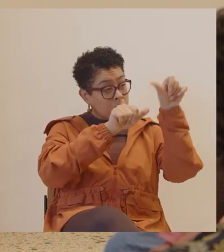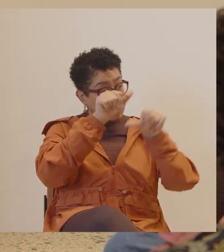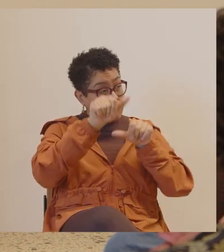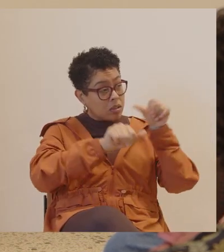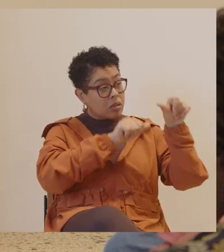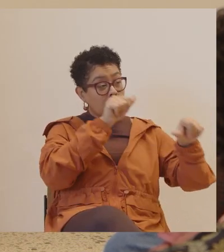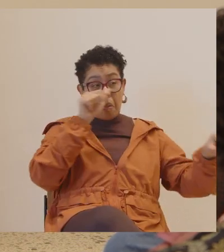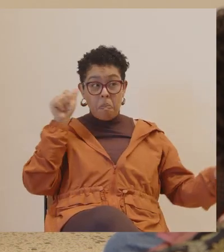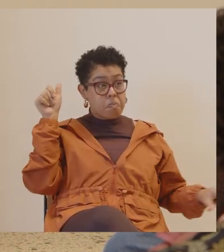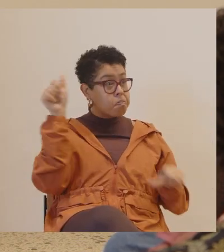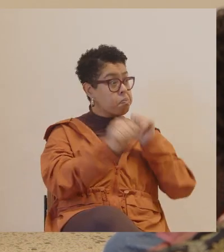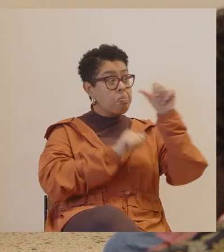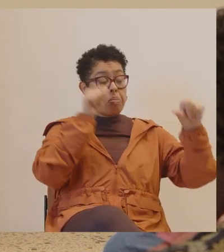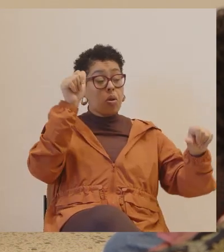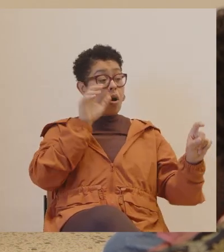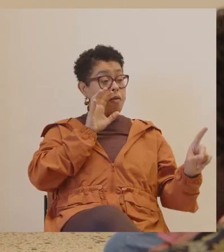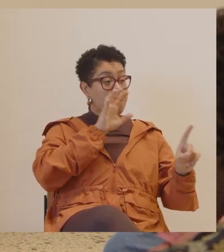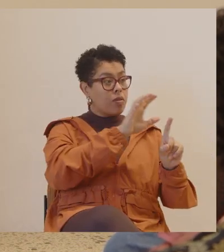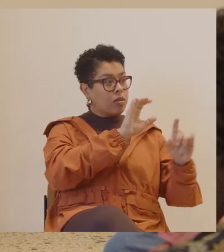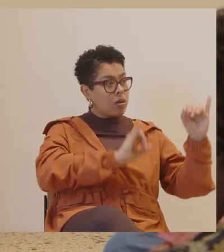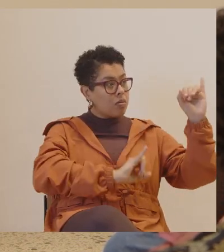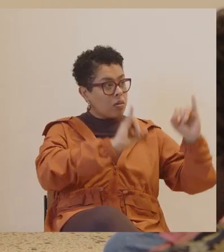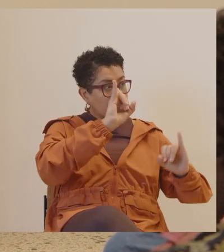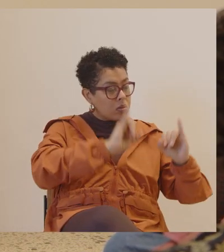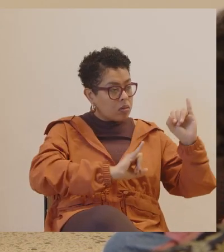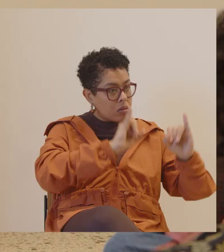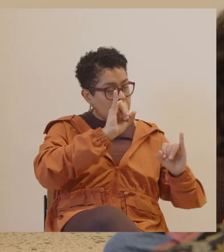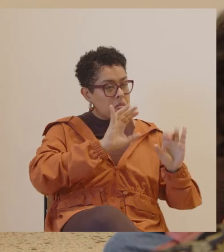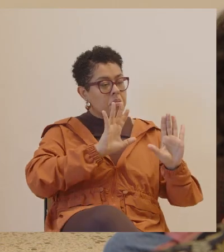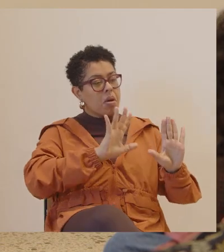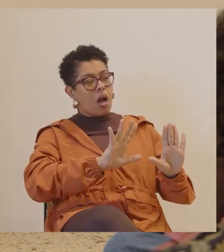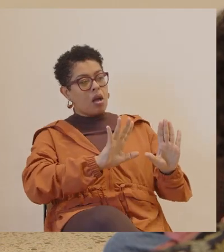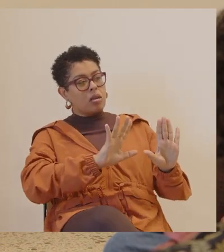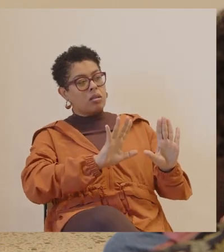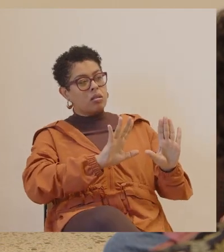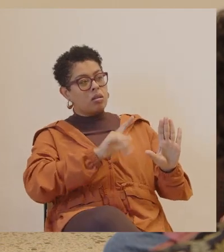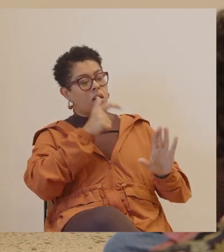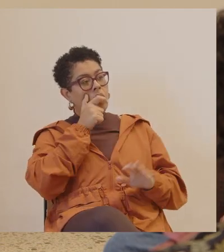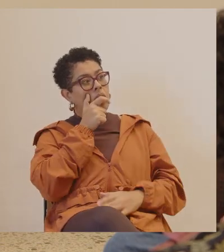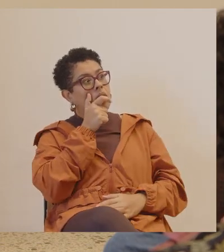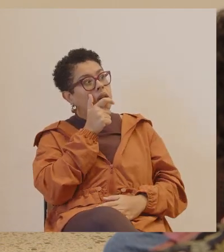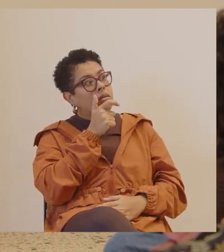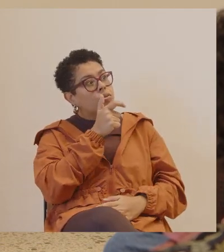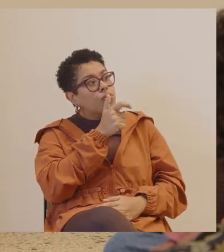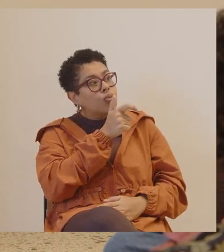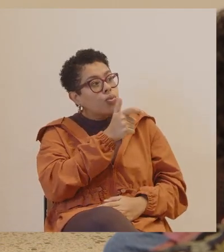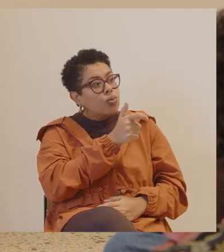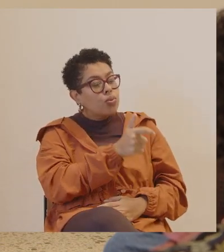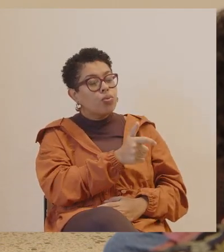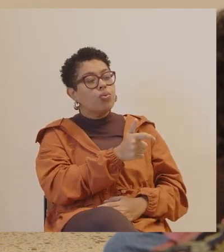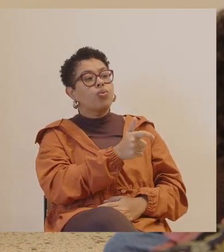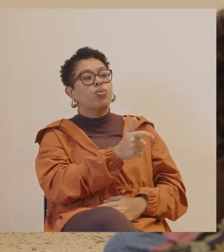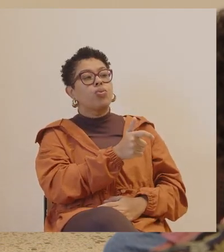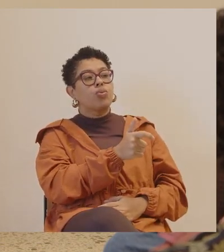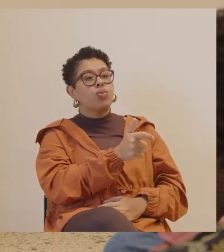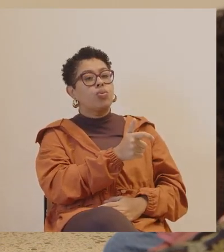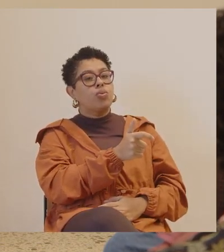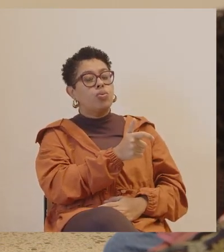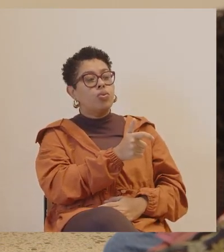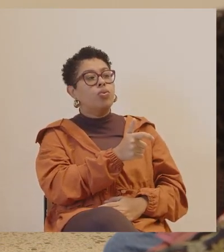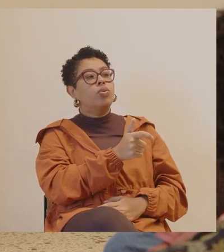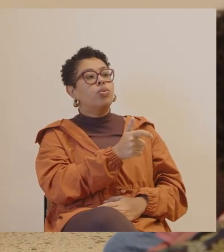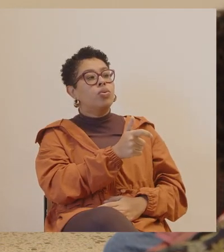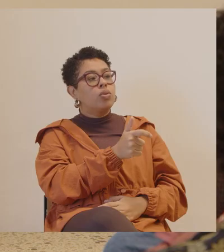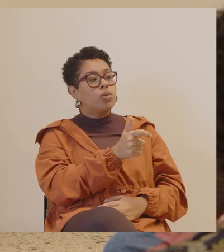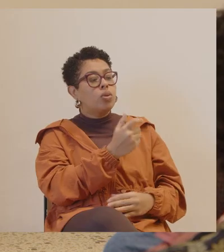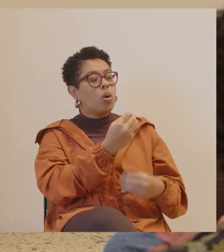avassaladoramente, estão vendo, mas eles têm um certo fascínio deles com esse